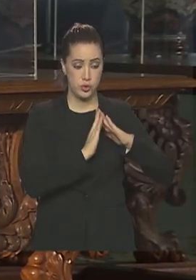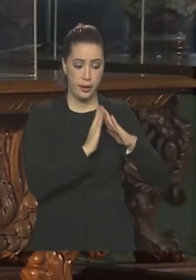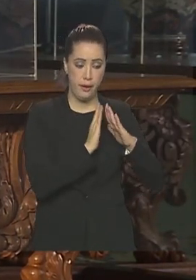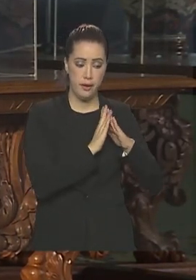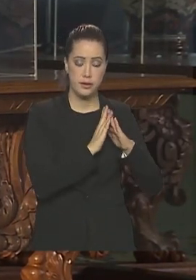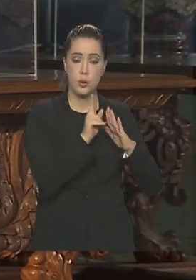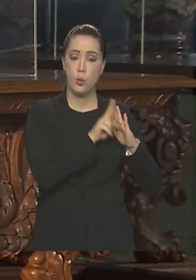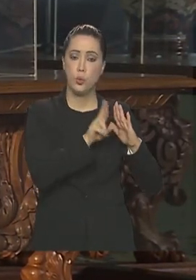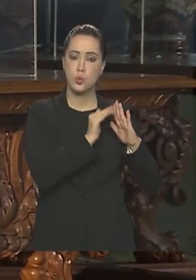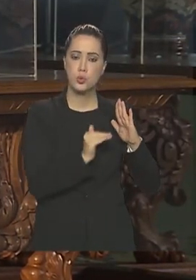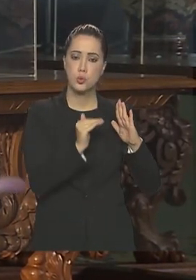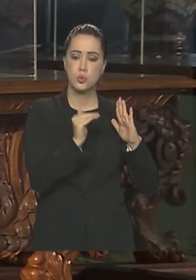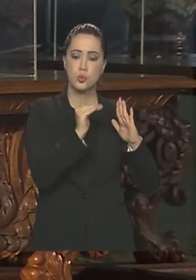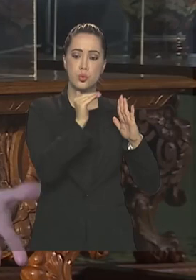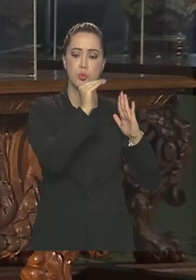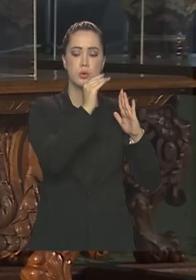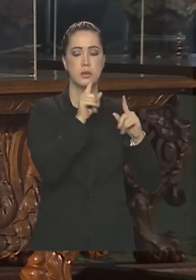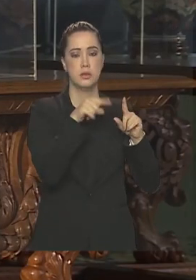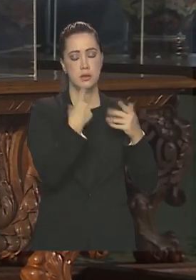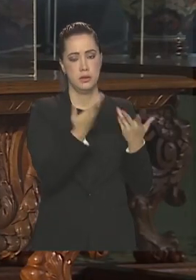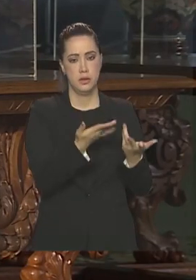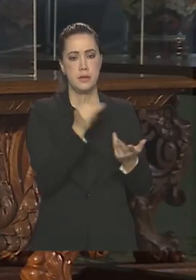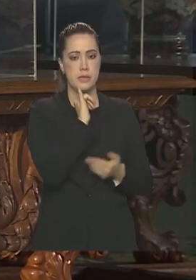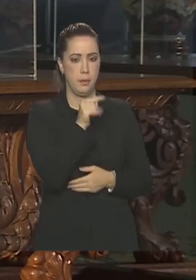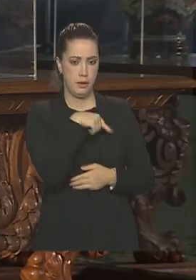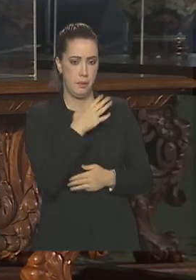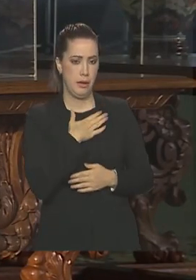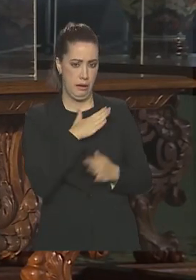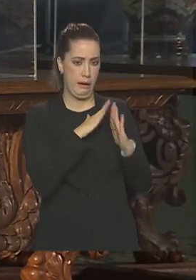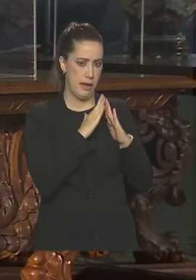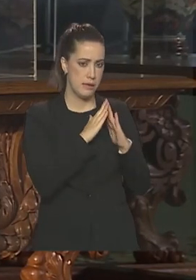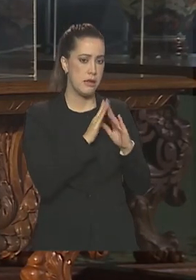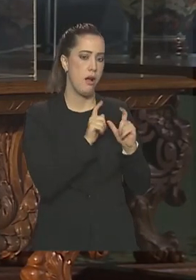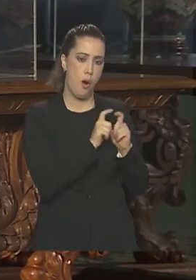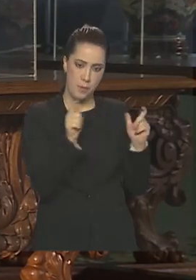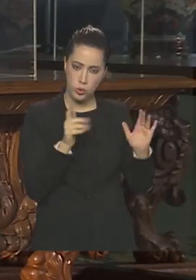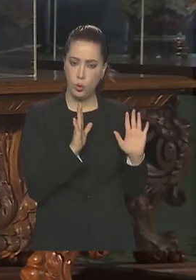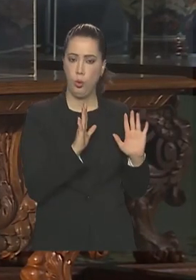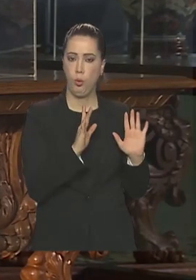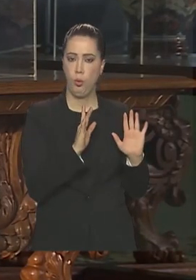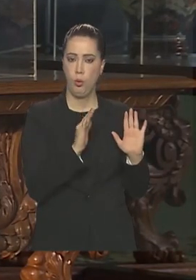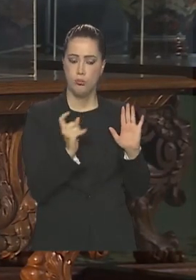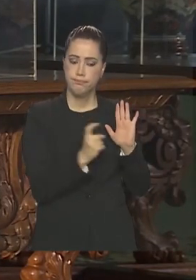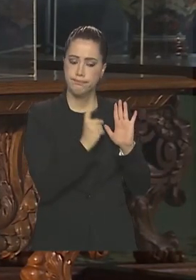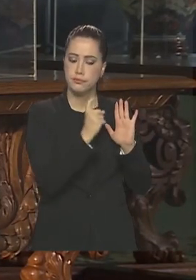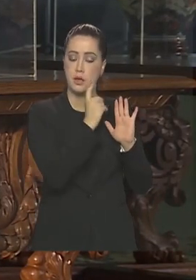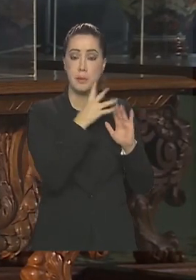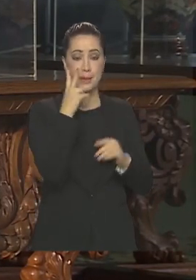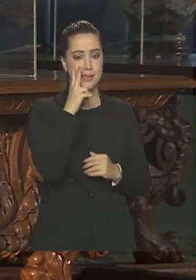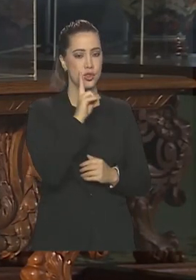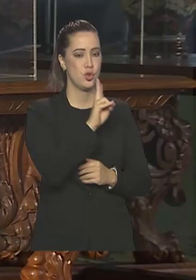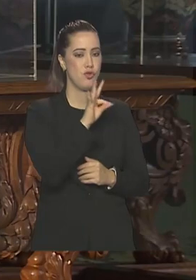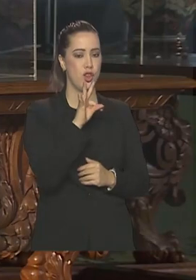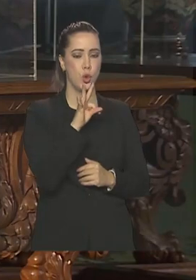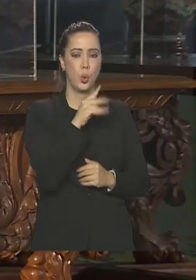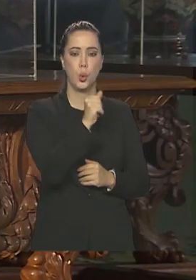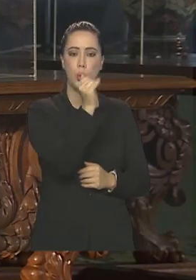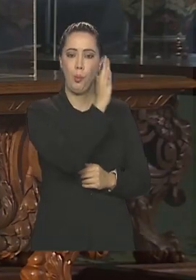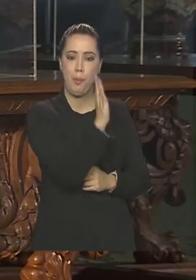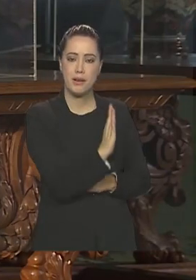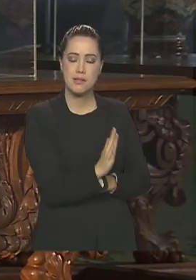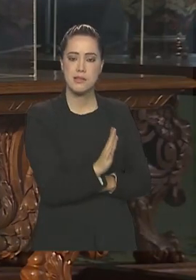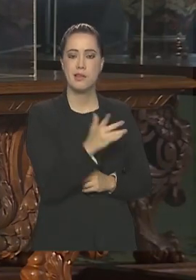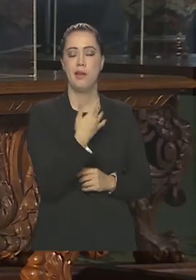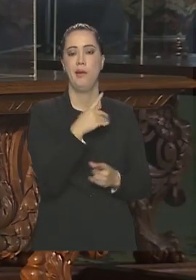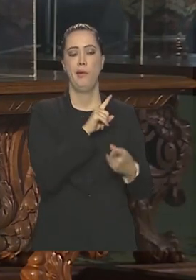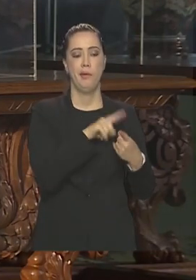mais elevado. Eu, na minha casa, por exemplo, aumentei o meu consumo. Mas quando a gente olha a carga Brasil, que pega todos os segmentos,